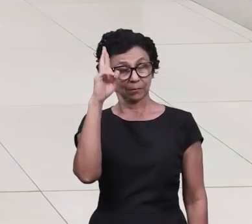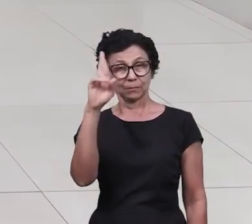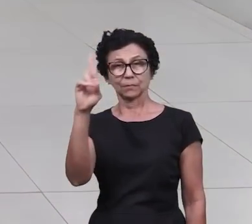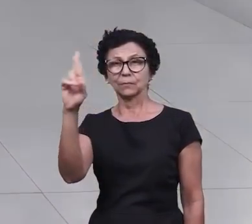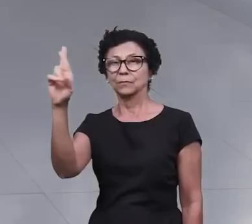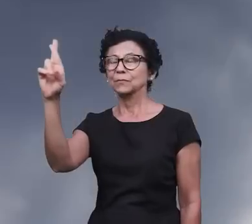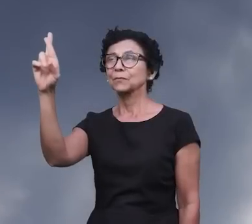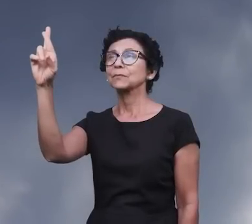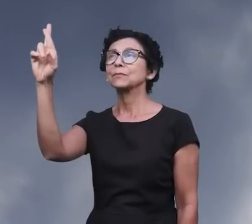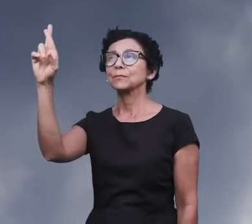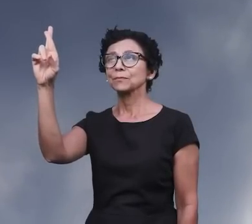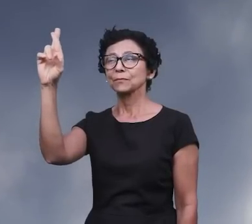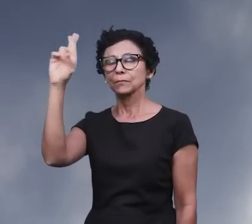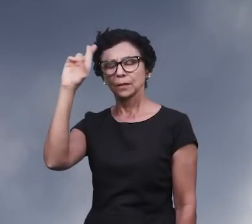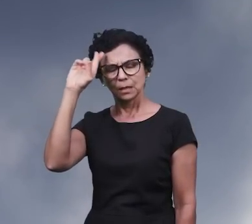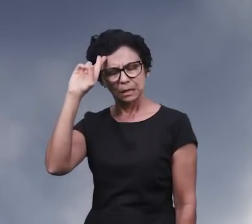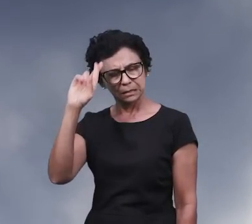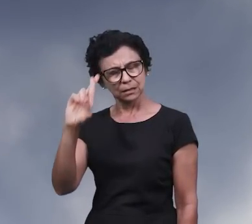mão,